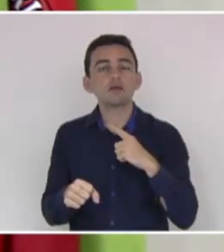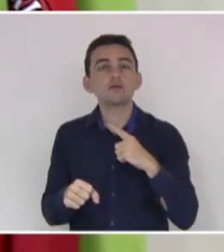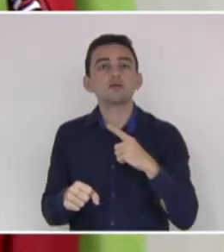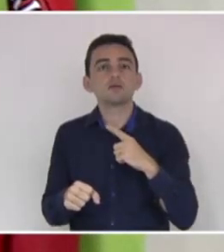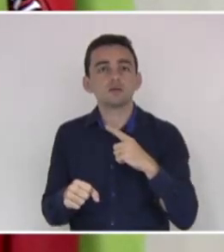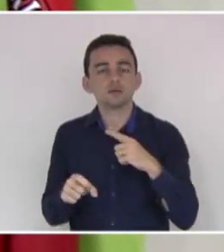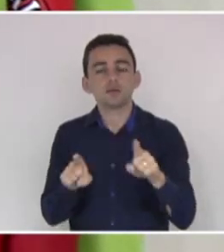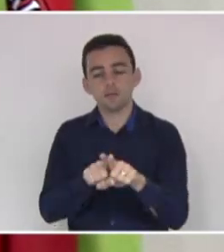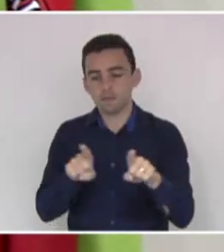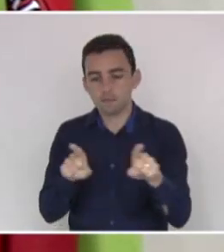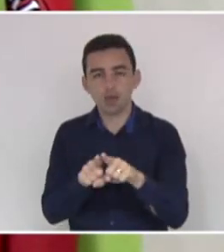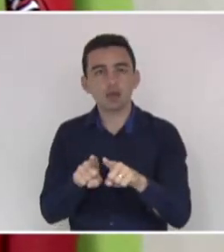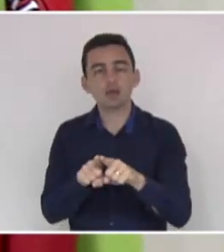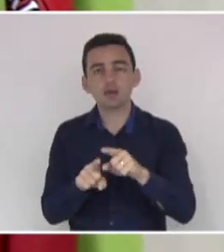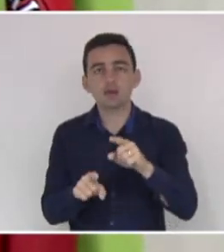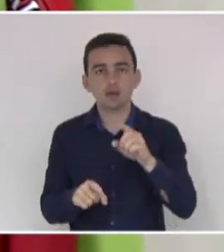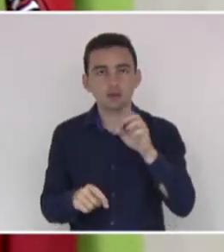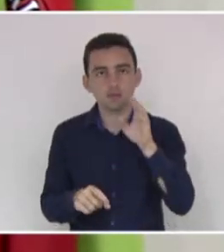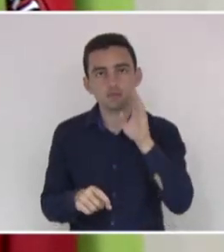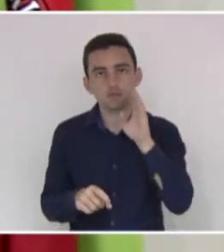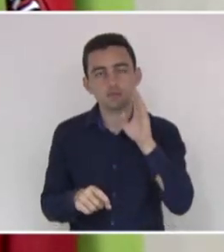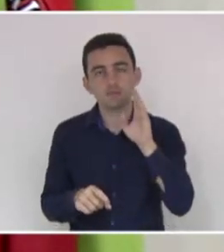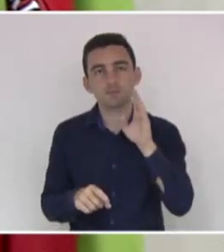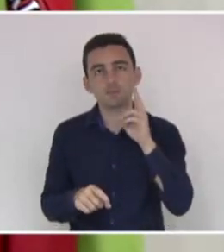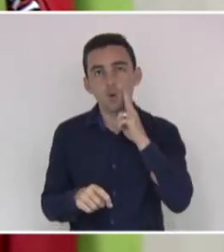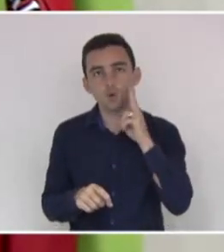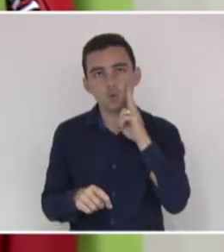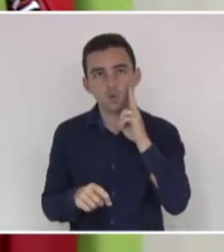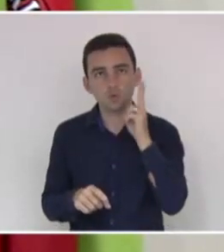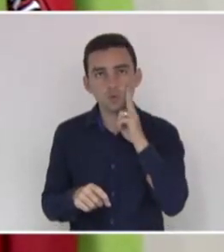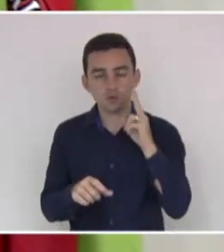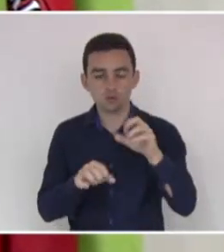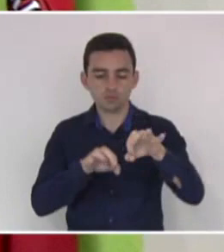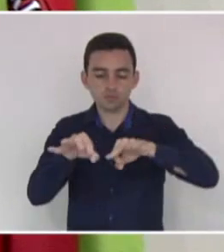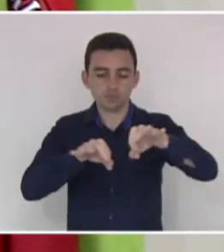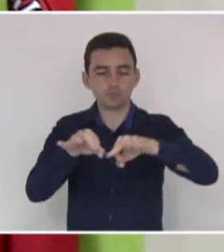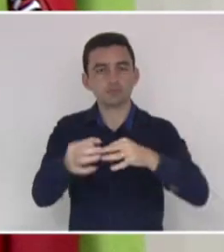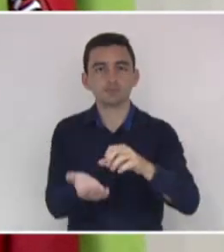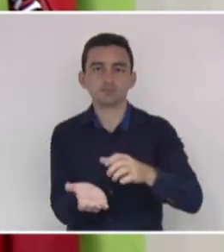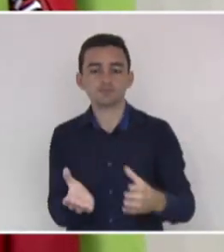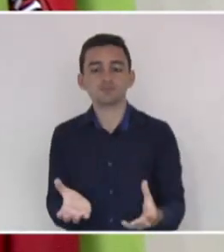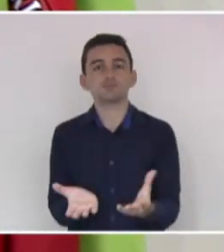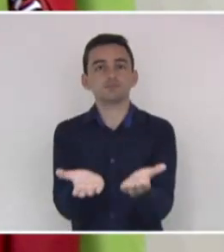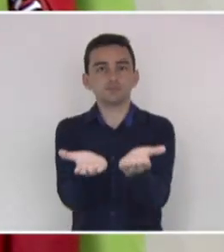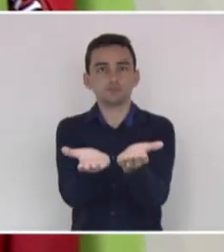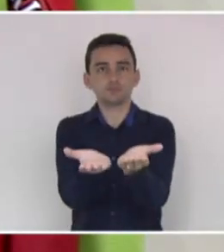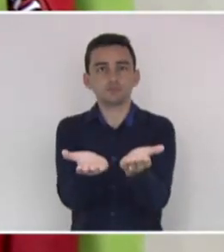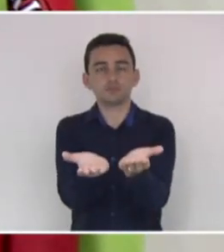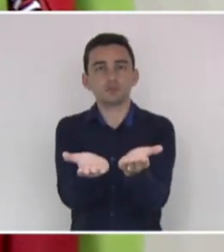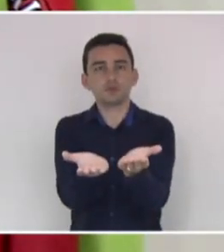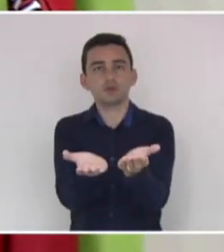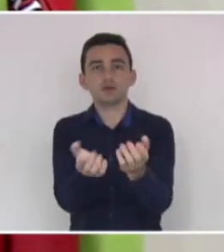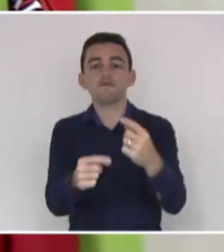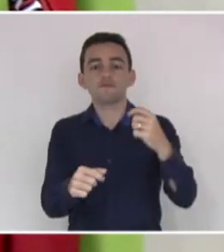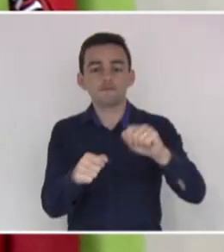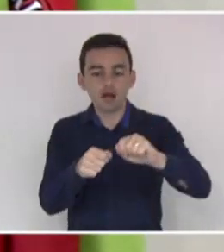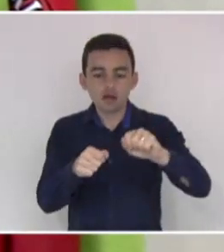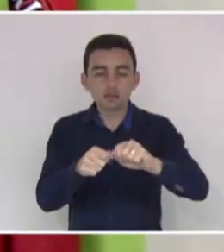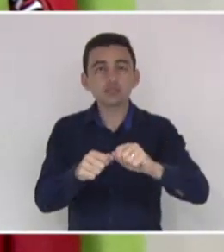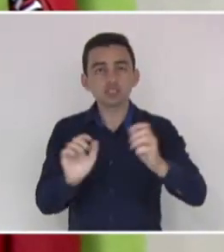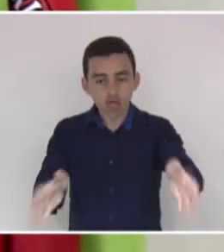aniversário, que o Vale do Rio Tijucas e os municípios, especialmente São João Batista, vem pedindo para que essa rótula